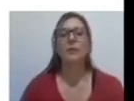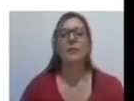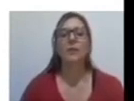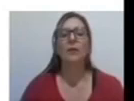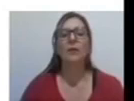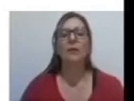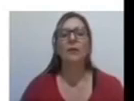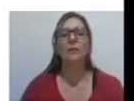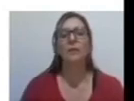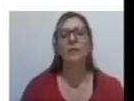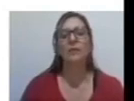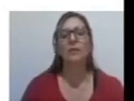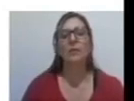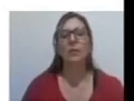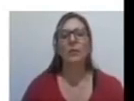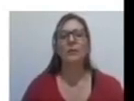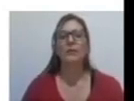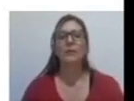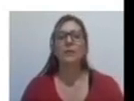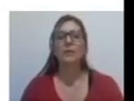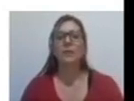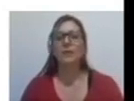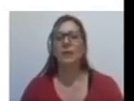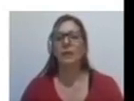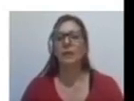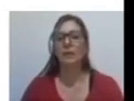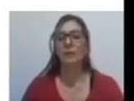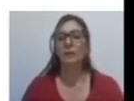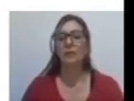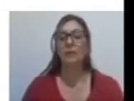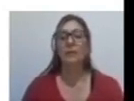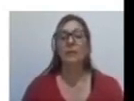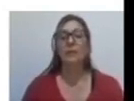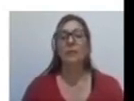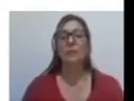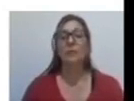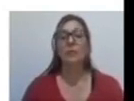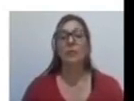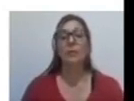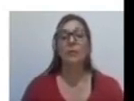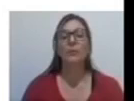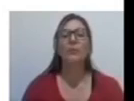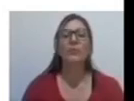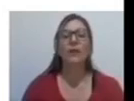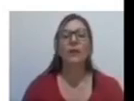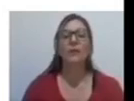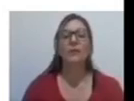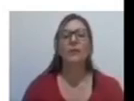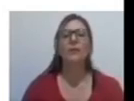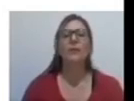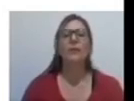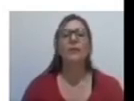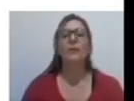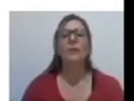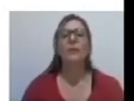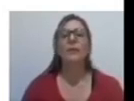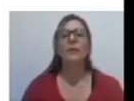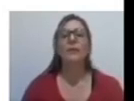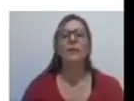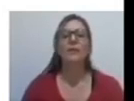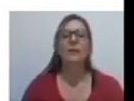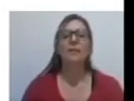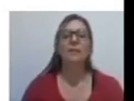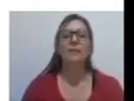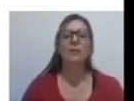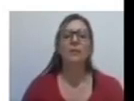tenham entendido que é uma restrição alimentar. É um problema muito sério, né? E que deve